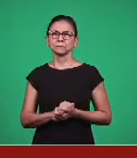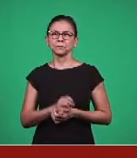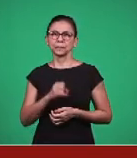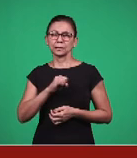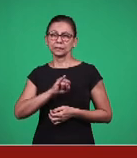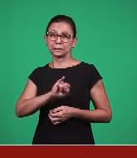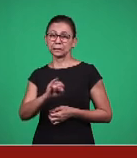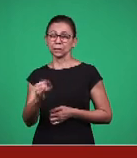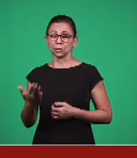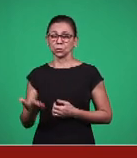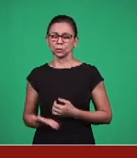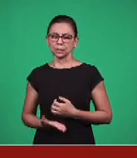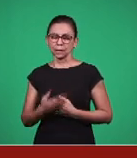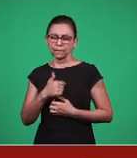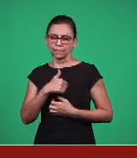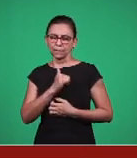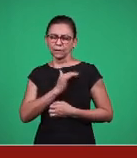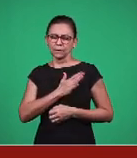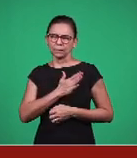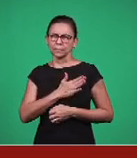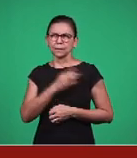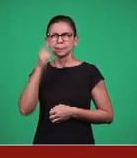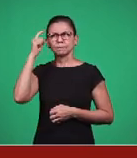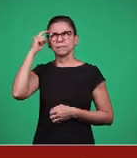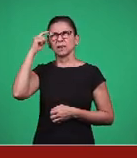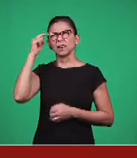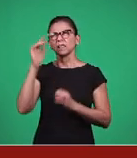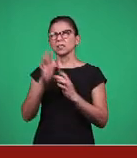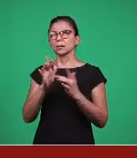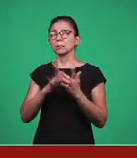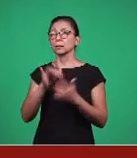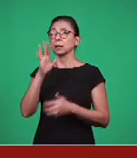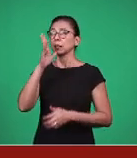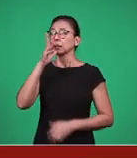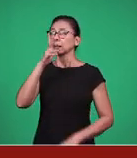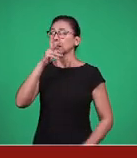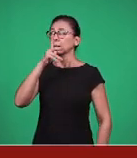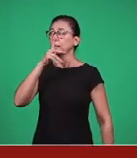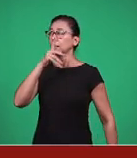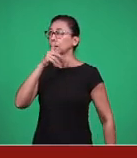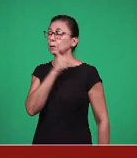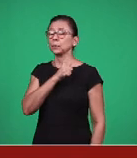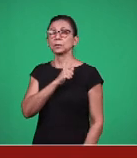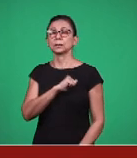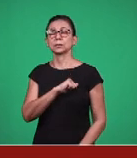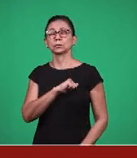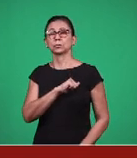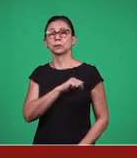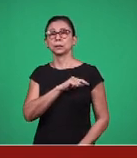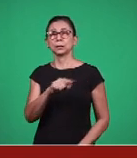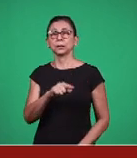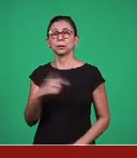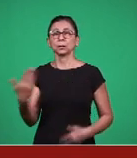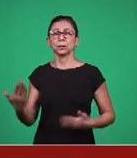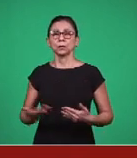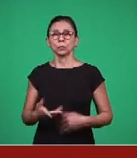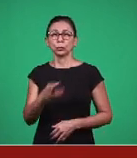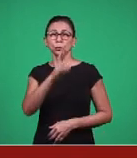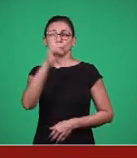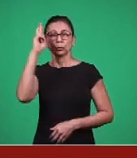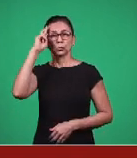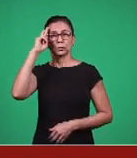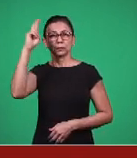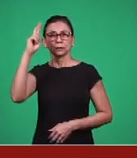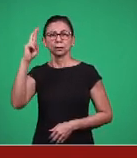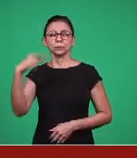o meu senhor tarda em vir, e começar a espancar os criados e criadas, e a comer, e a